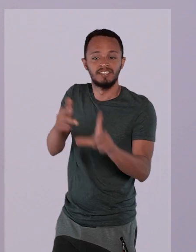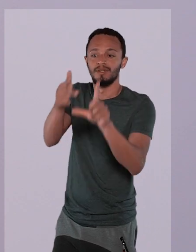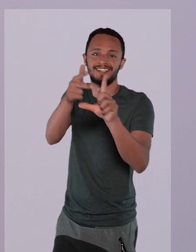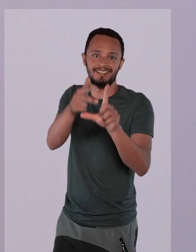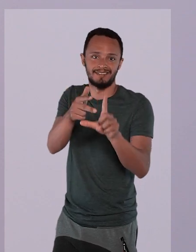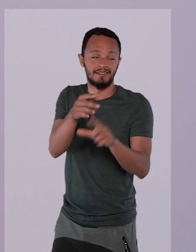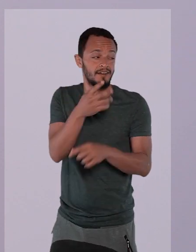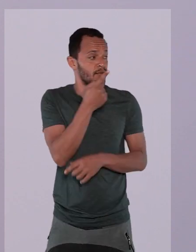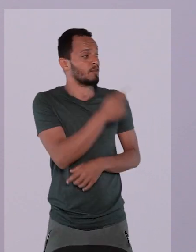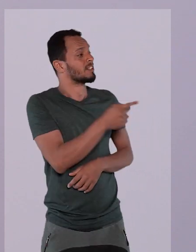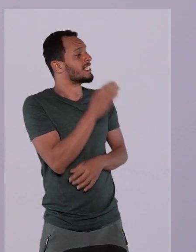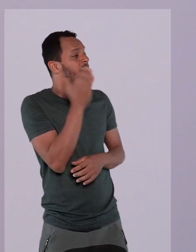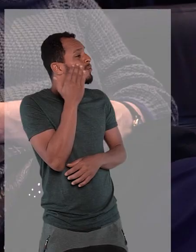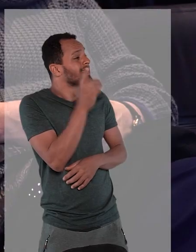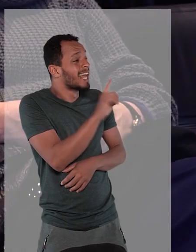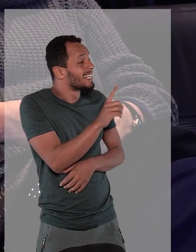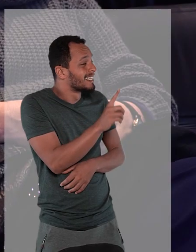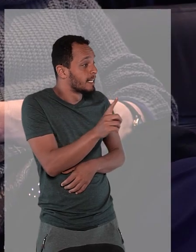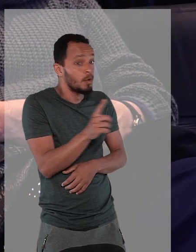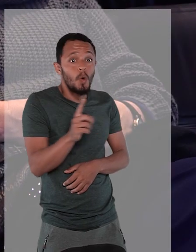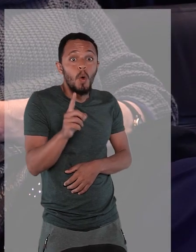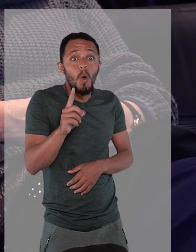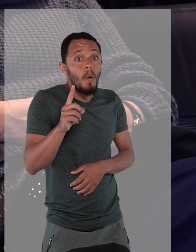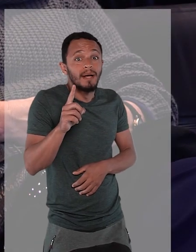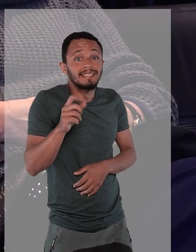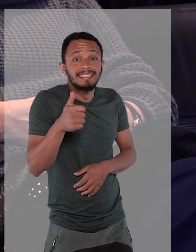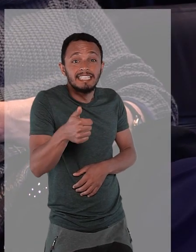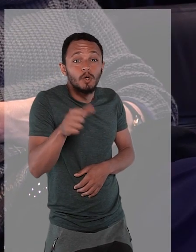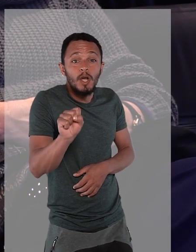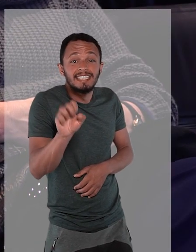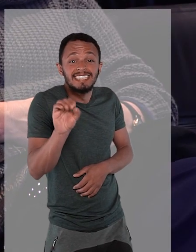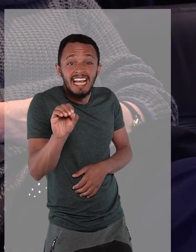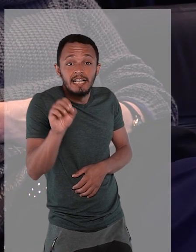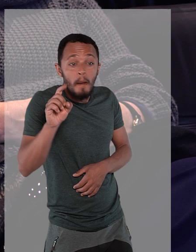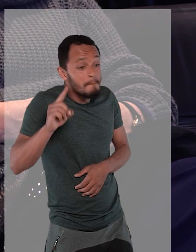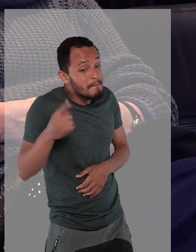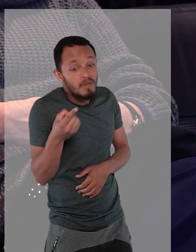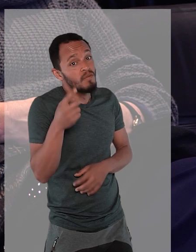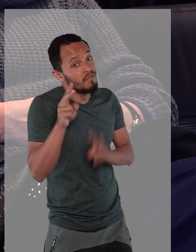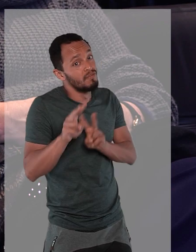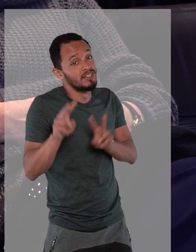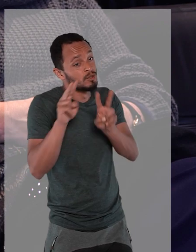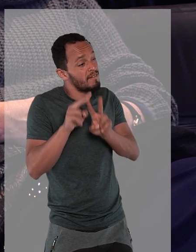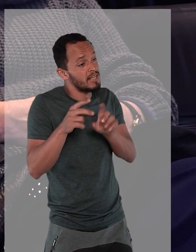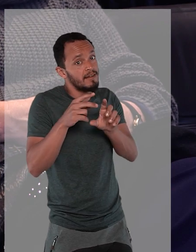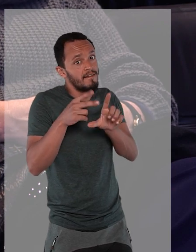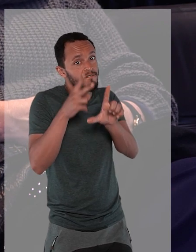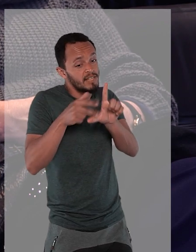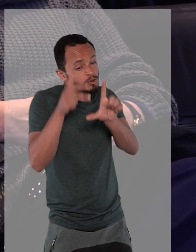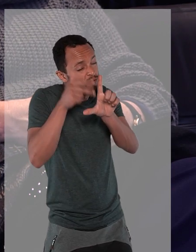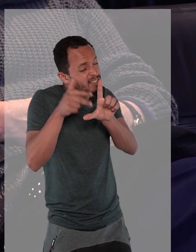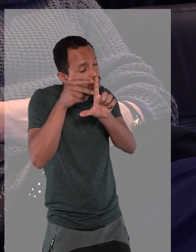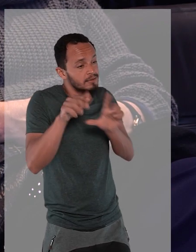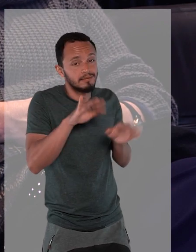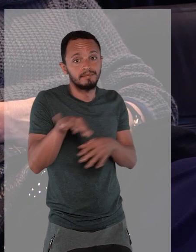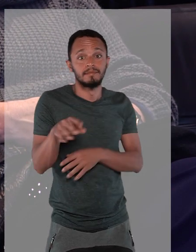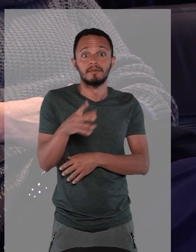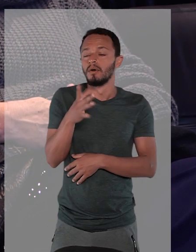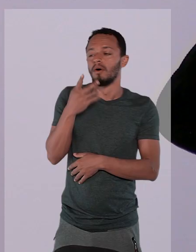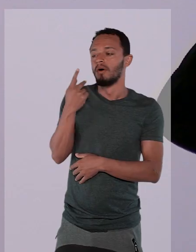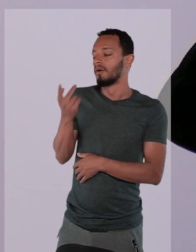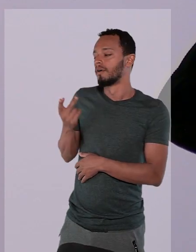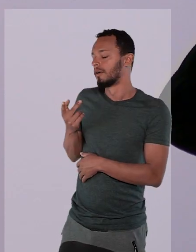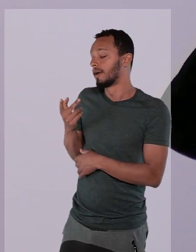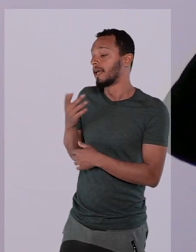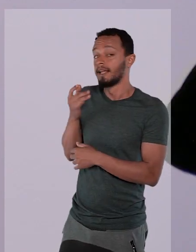está entendendo. No dia seguinte, eu estava tomando café, ele mandou outra mensagem. Margarete, a nossa live tem não sei quantas mil.